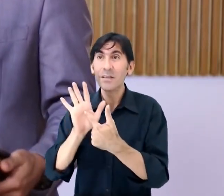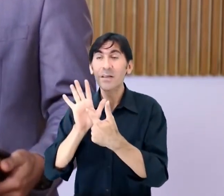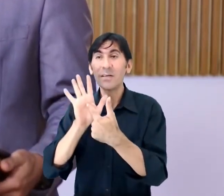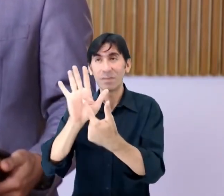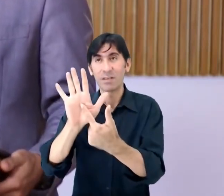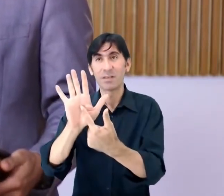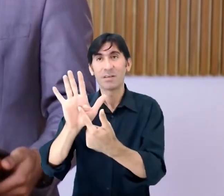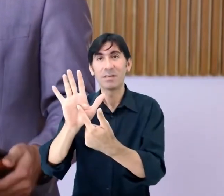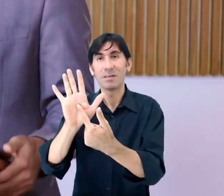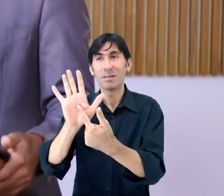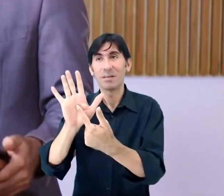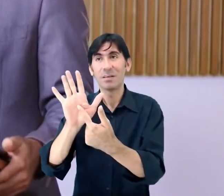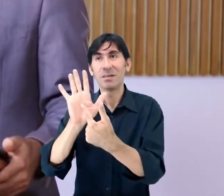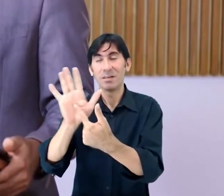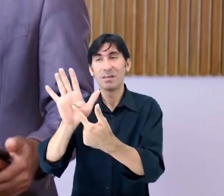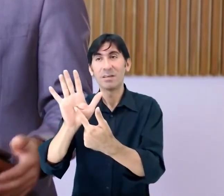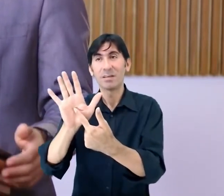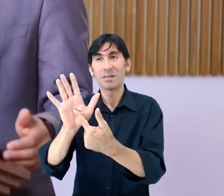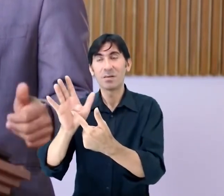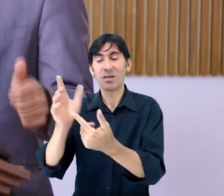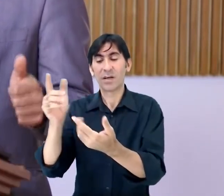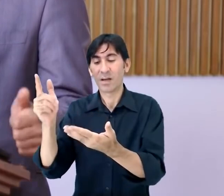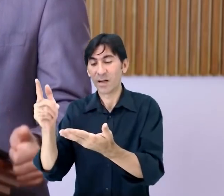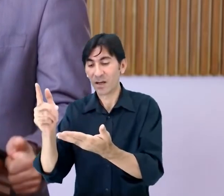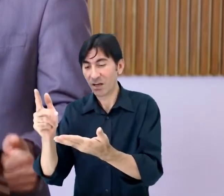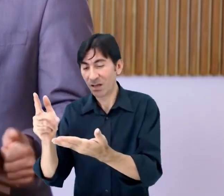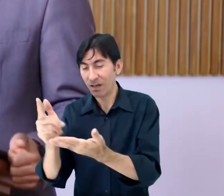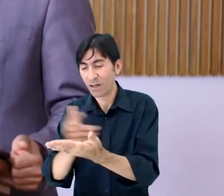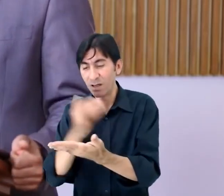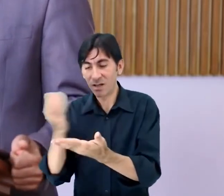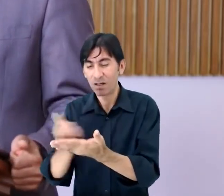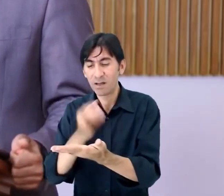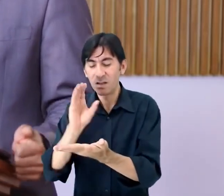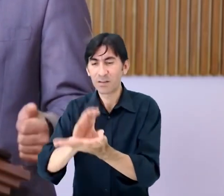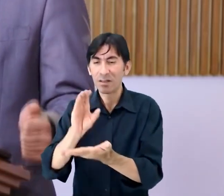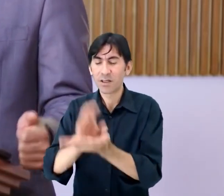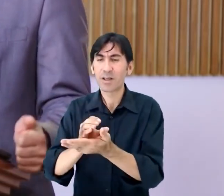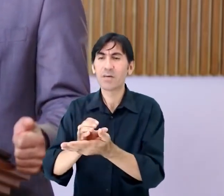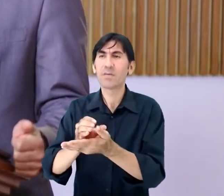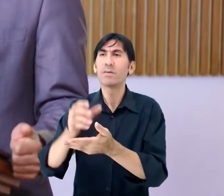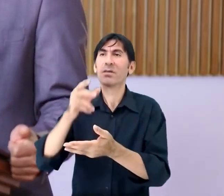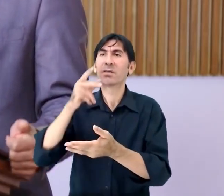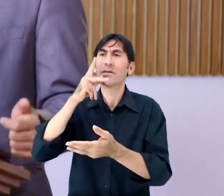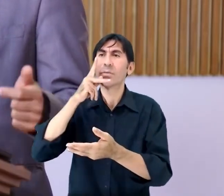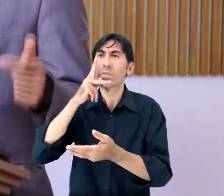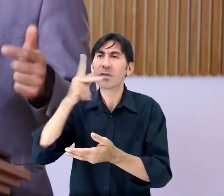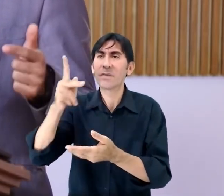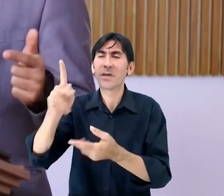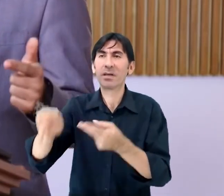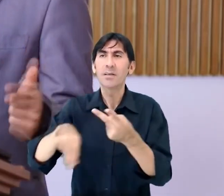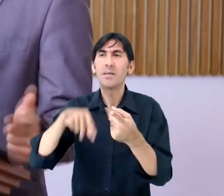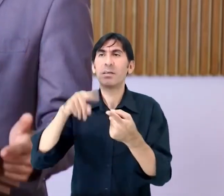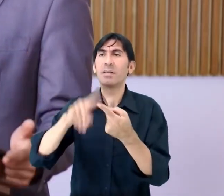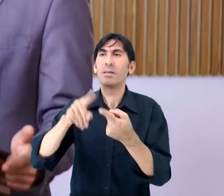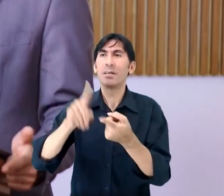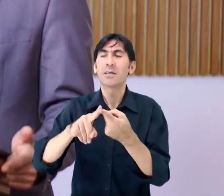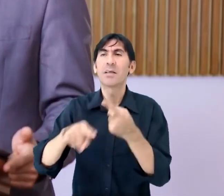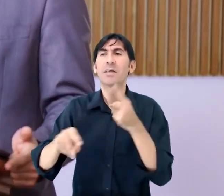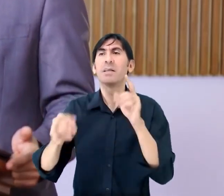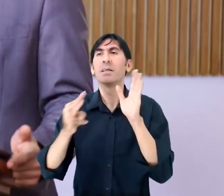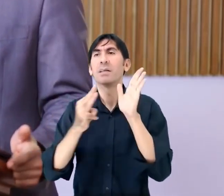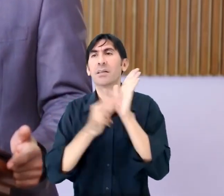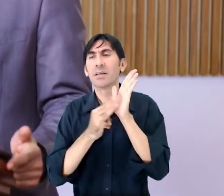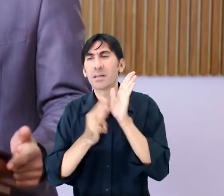imagem. Conteúdos proféticos como Profecias de Daniel. Vejam aí no slide. Profecias